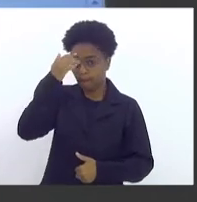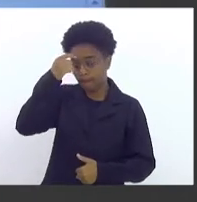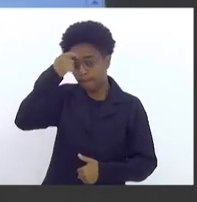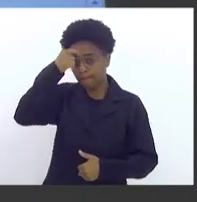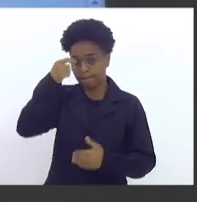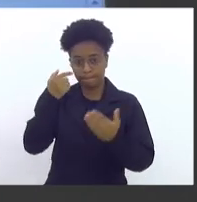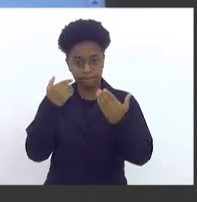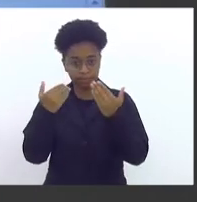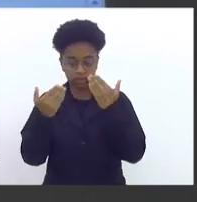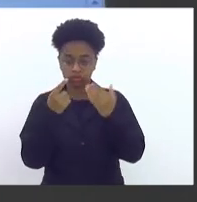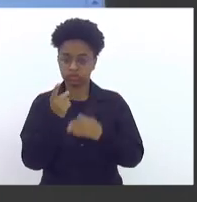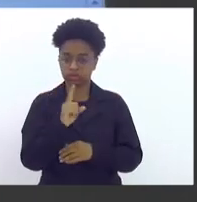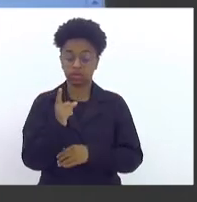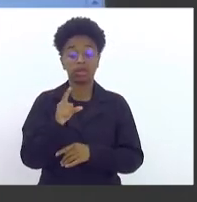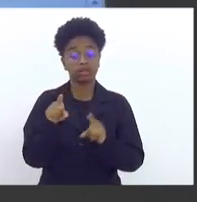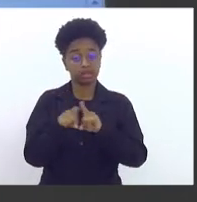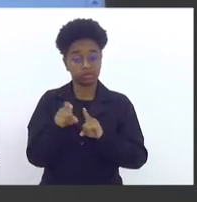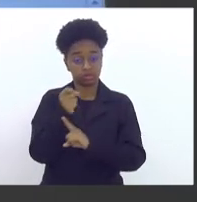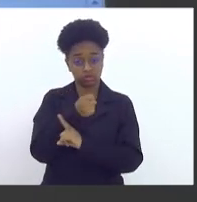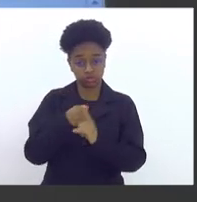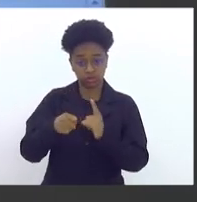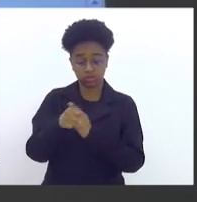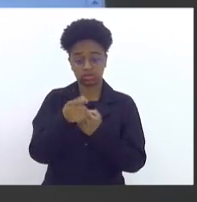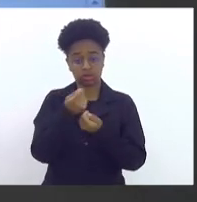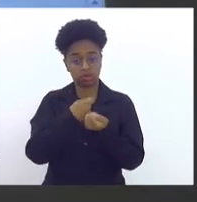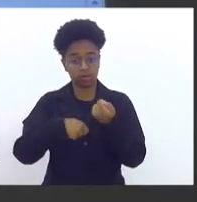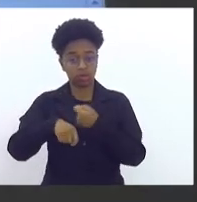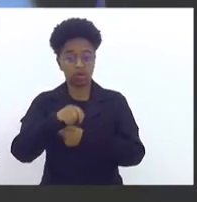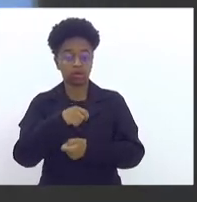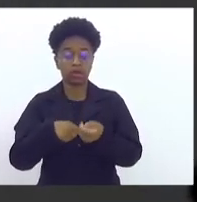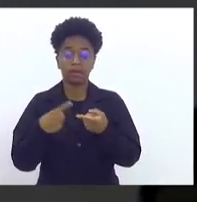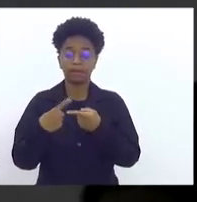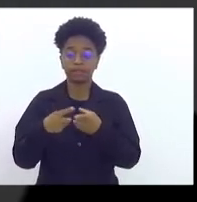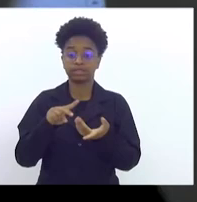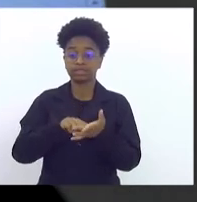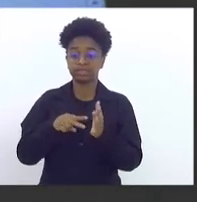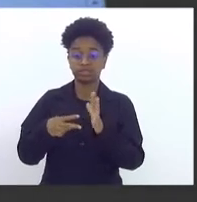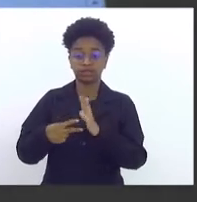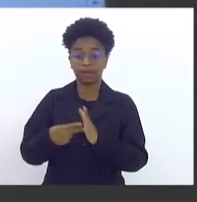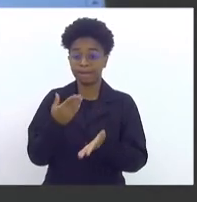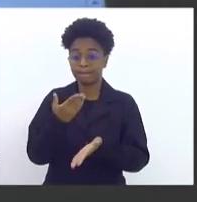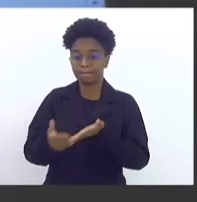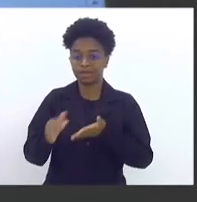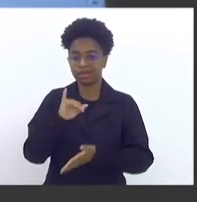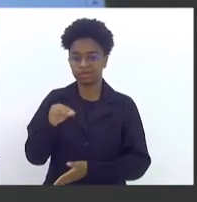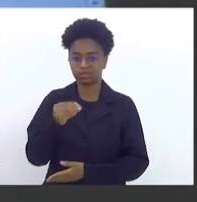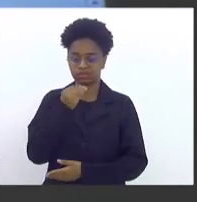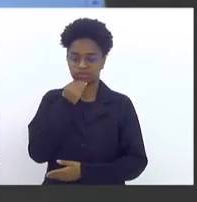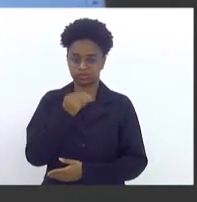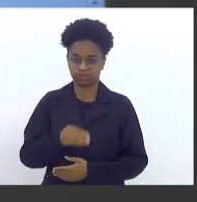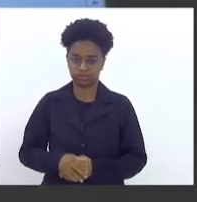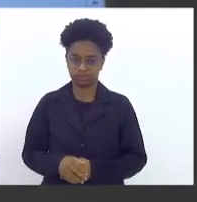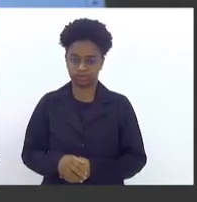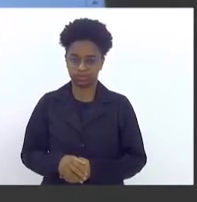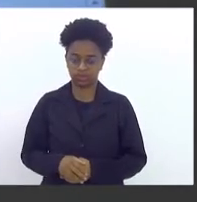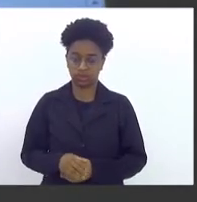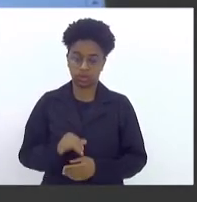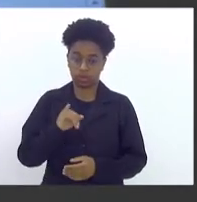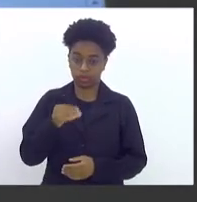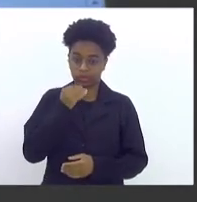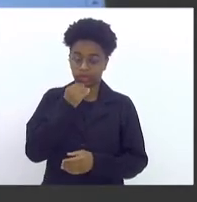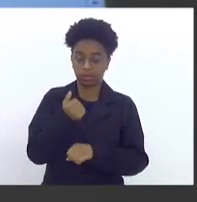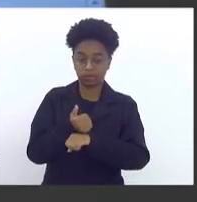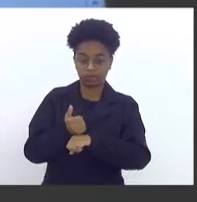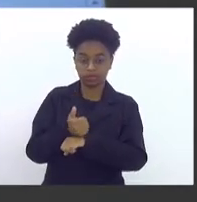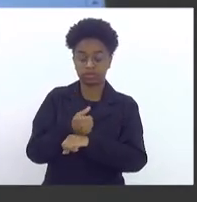essas consequências também são sociais econômicas porque isso significa perda de oportunidades profissionais acadêmicas né